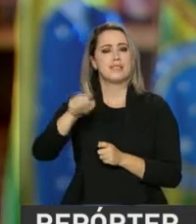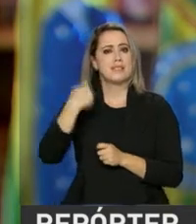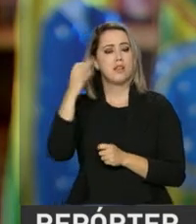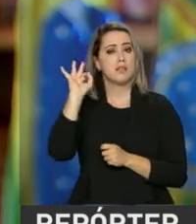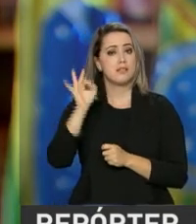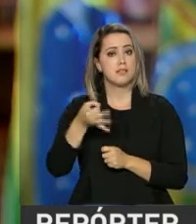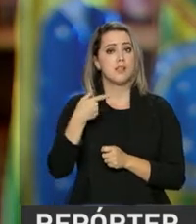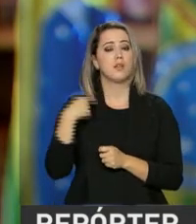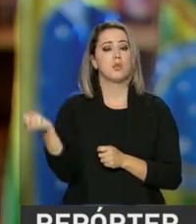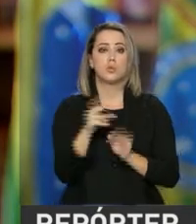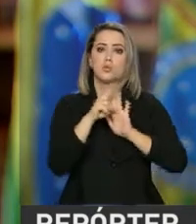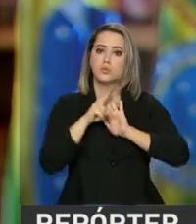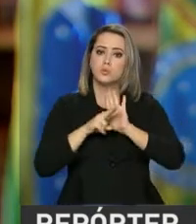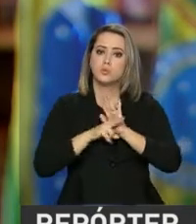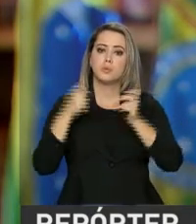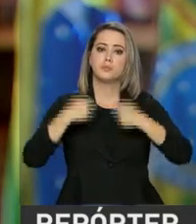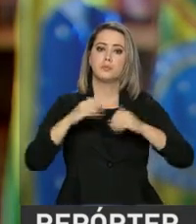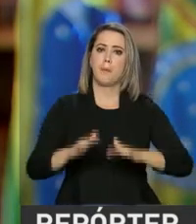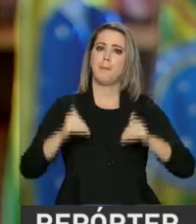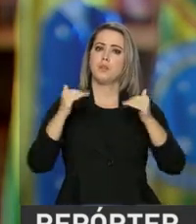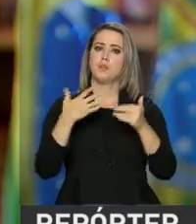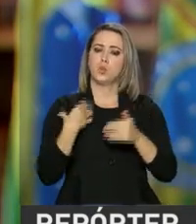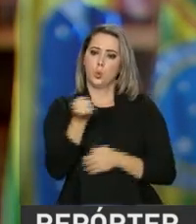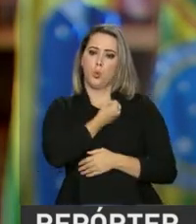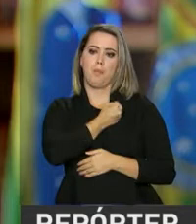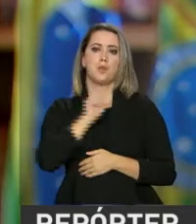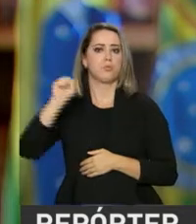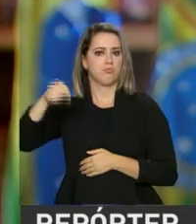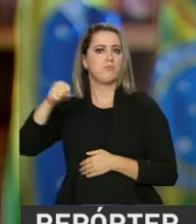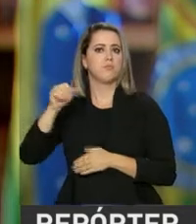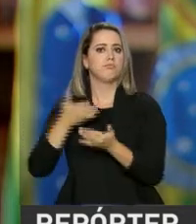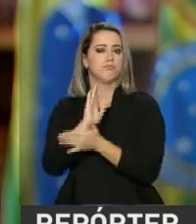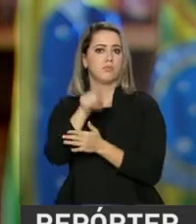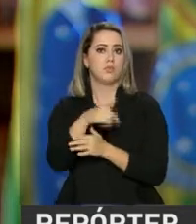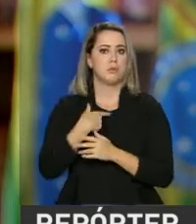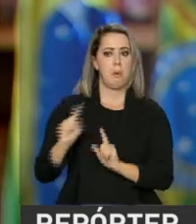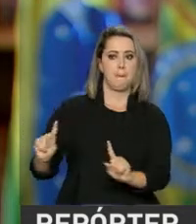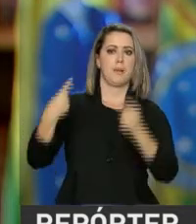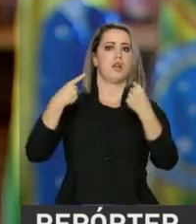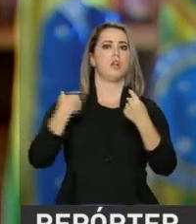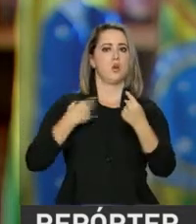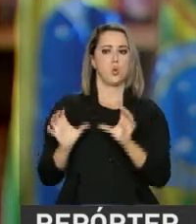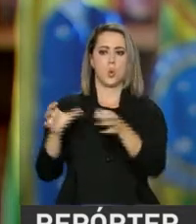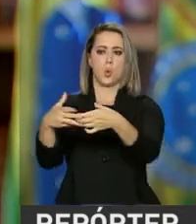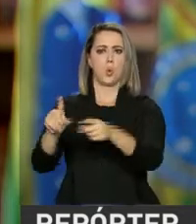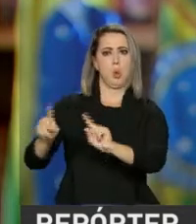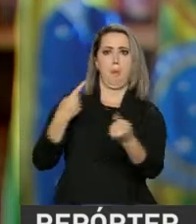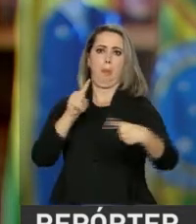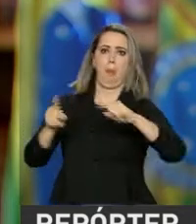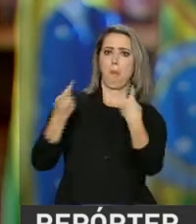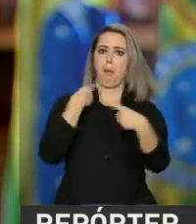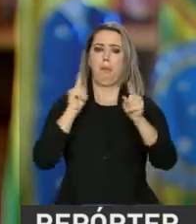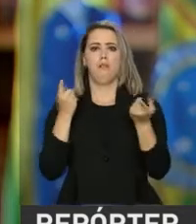de que as reformas teriam maioria no congresso nacional a sacar um contra meu governo um conjunto de denúncias